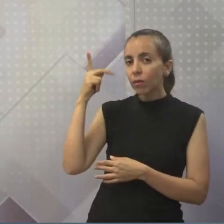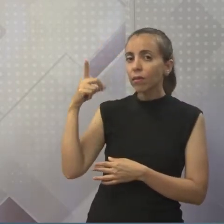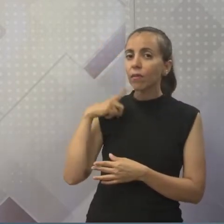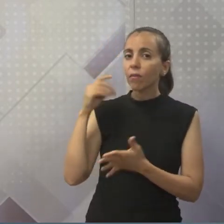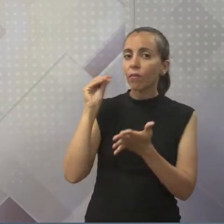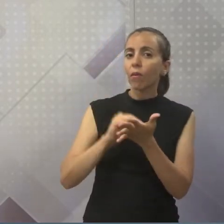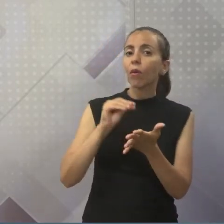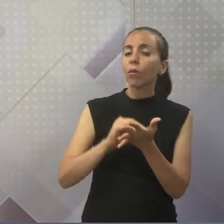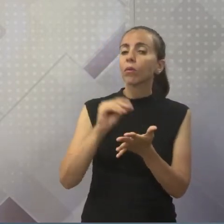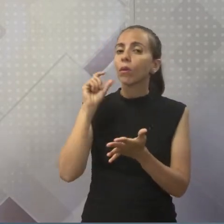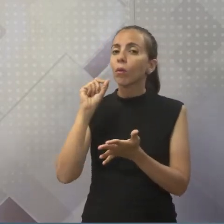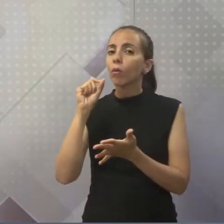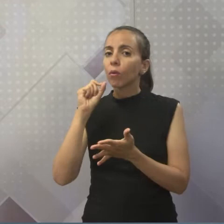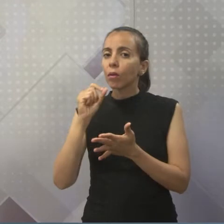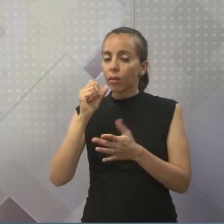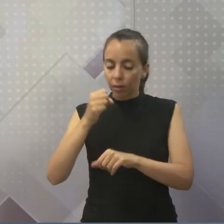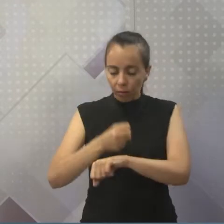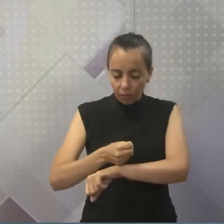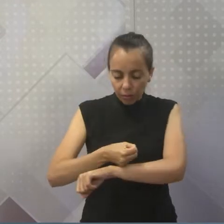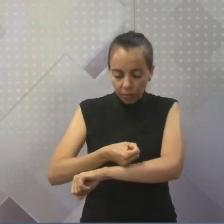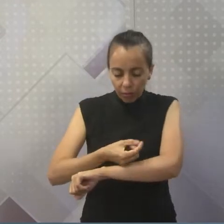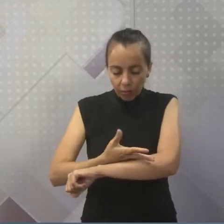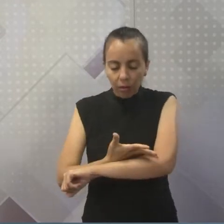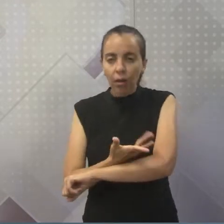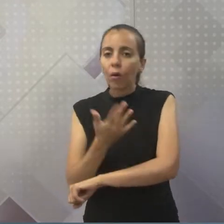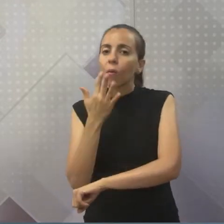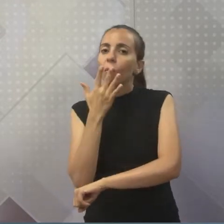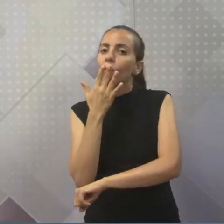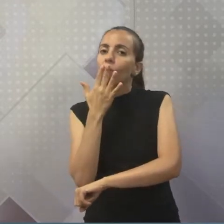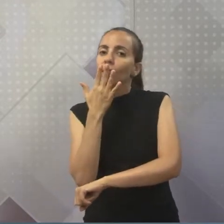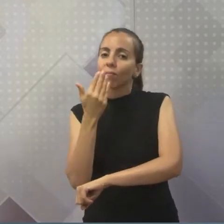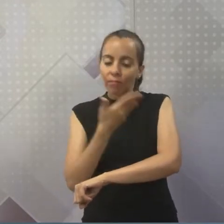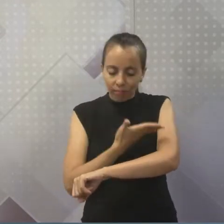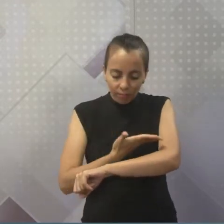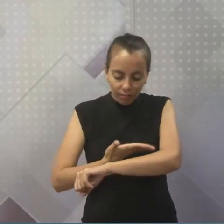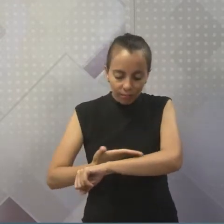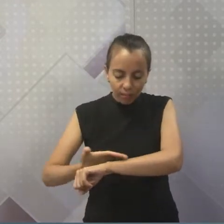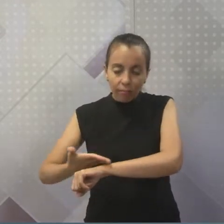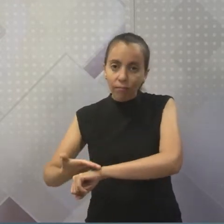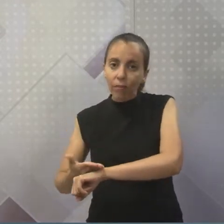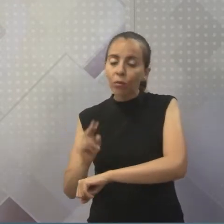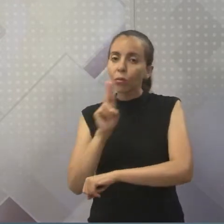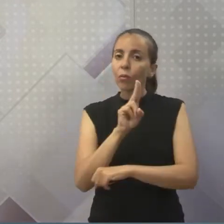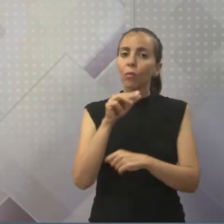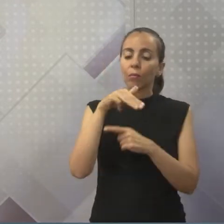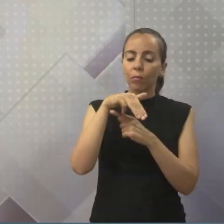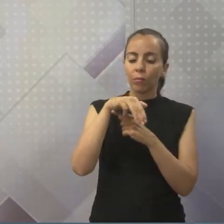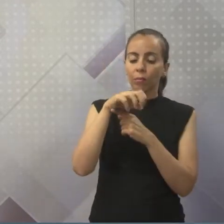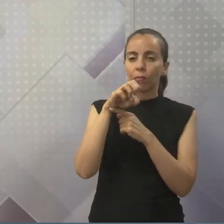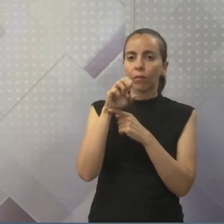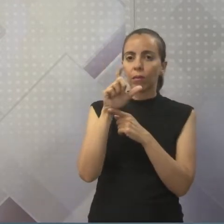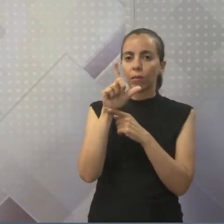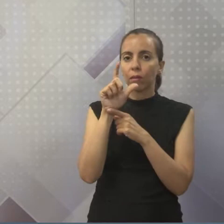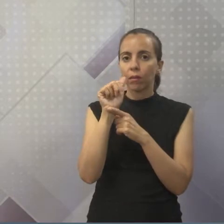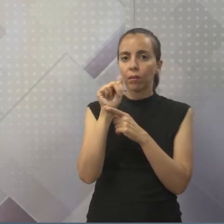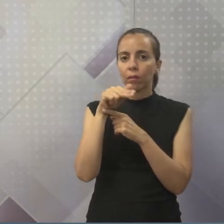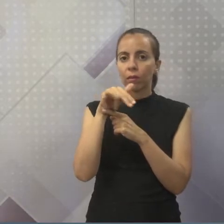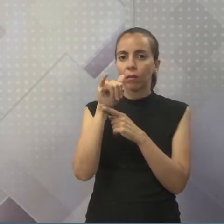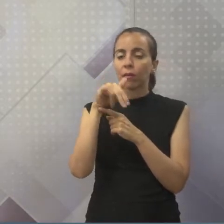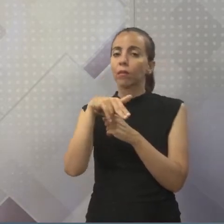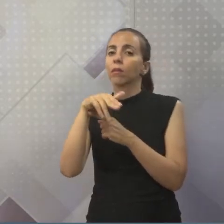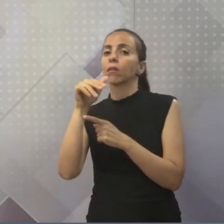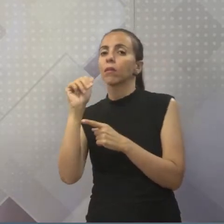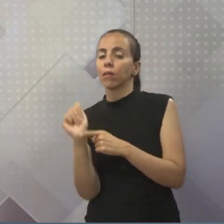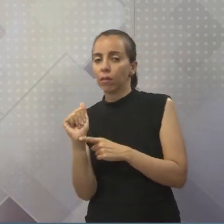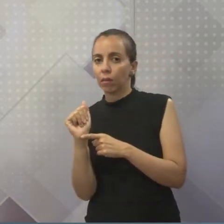um pigmento que dá cor à nossa pele. Esse pigmento é chamado melanina. Então,